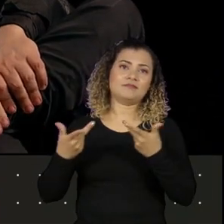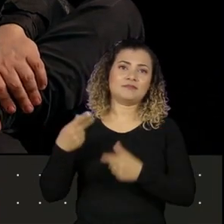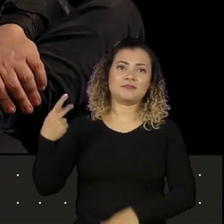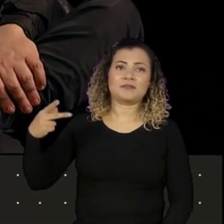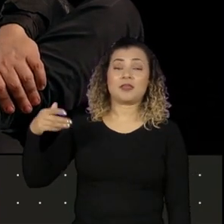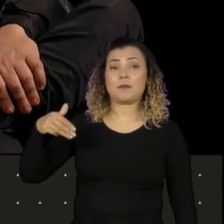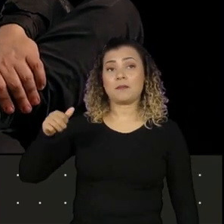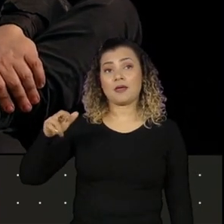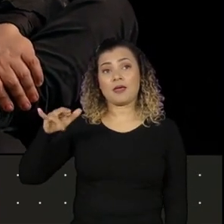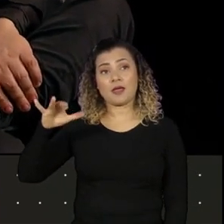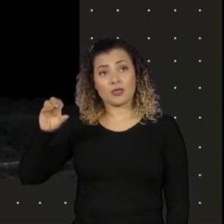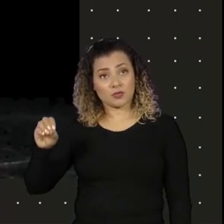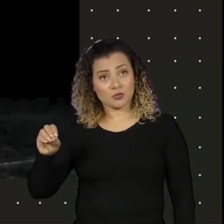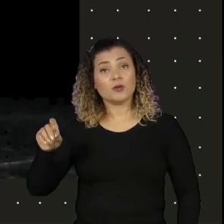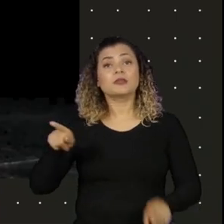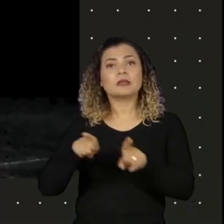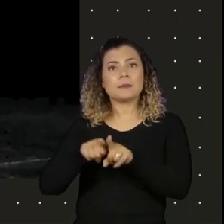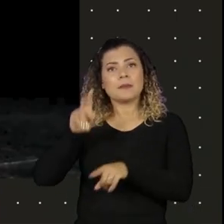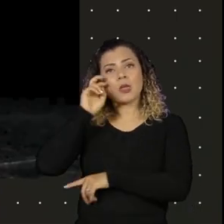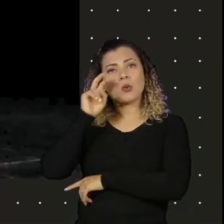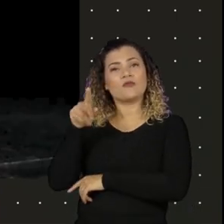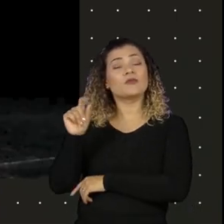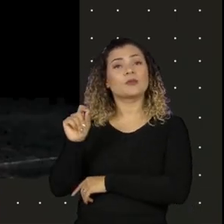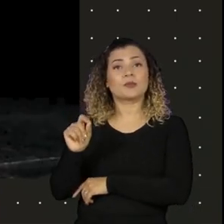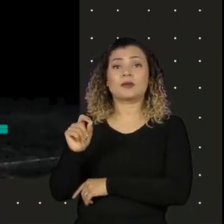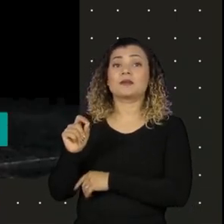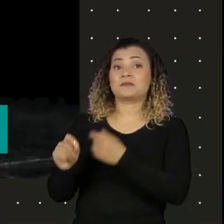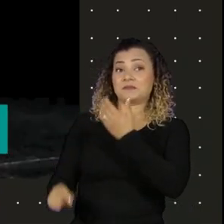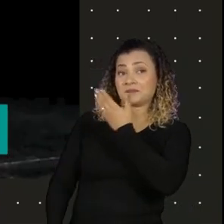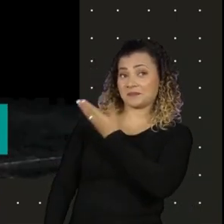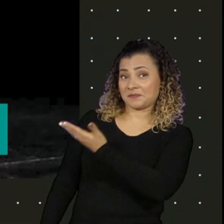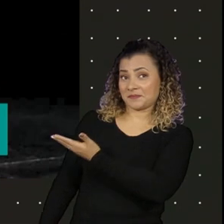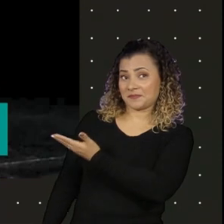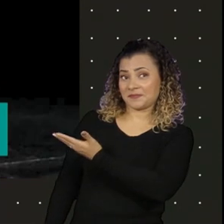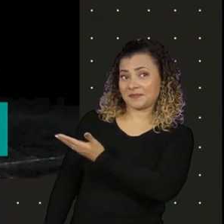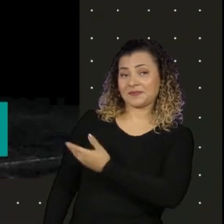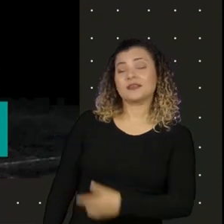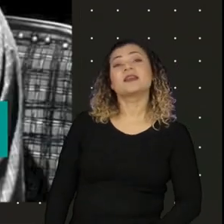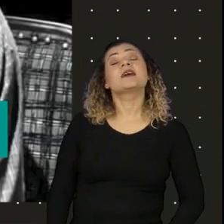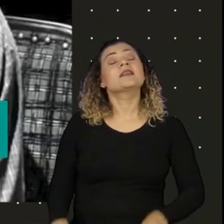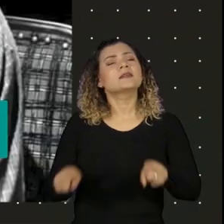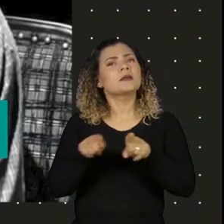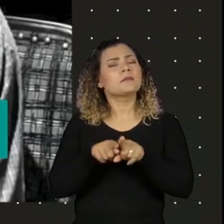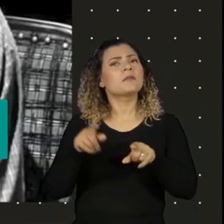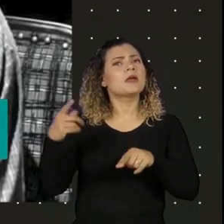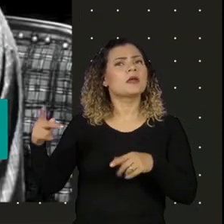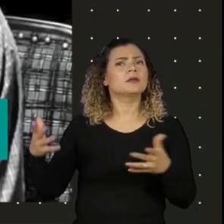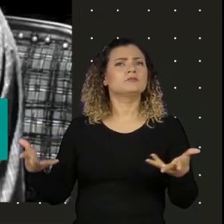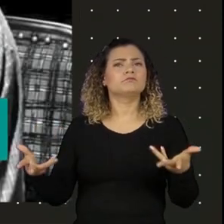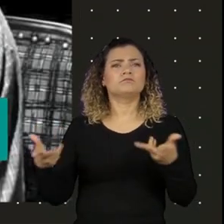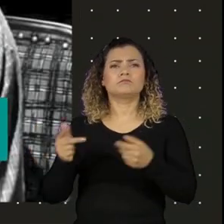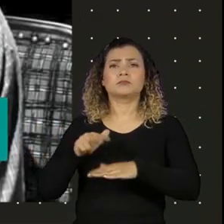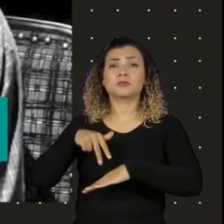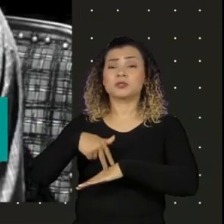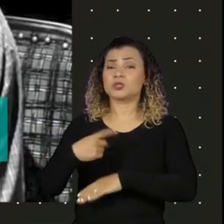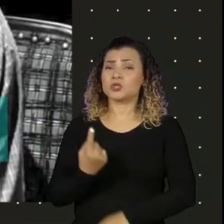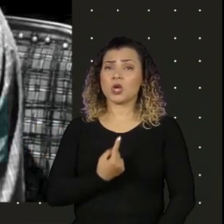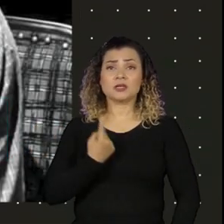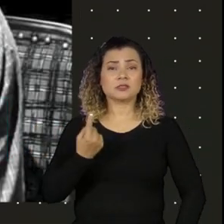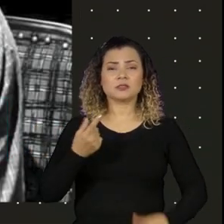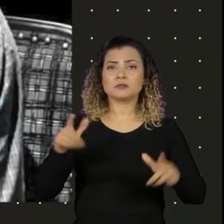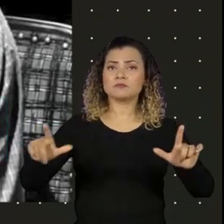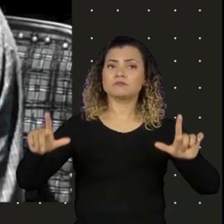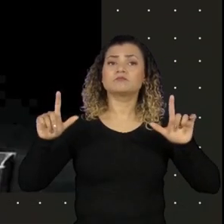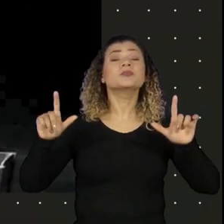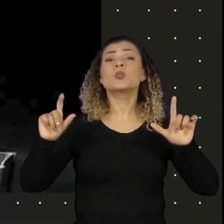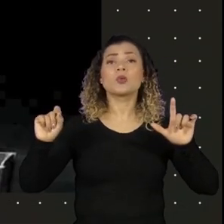também vi ele em Kerouac, não é? Sustentar um espetáculo solo daquele jeito como